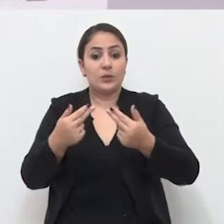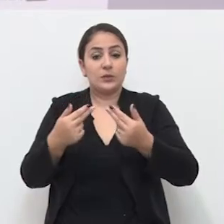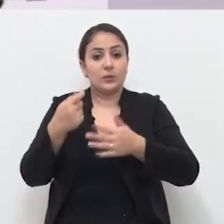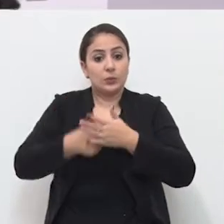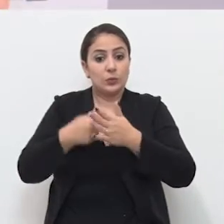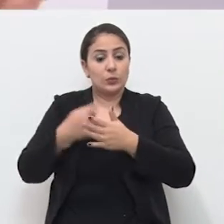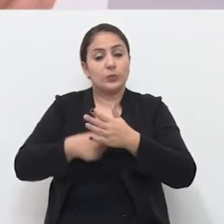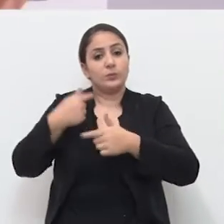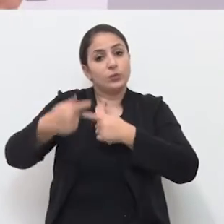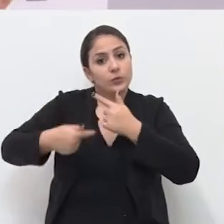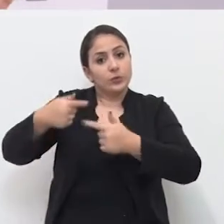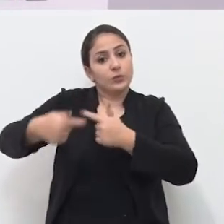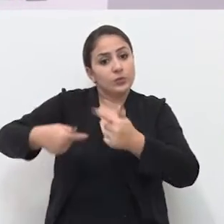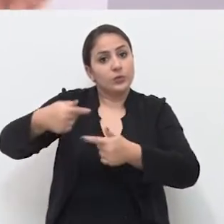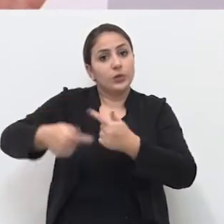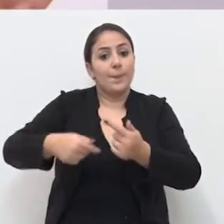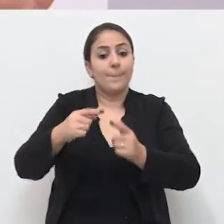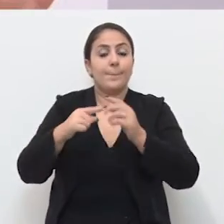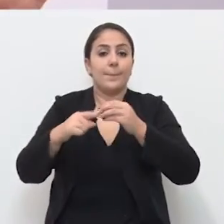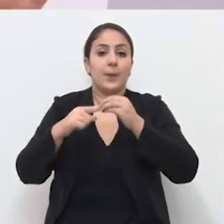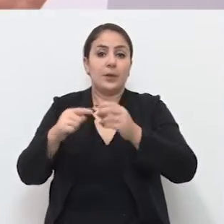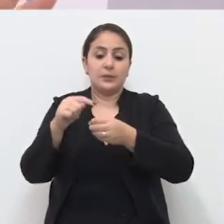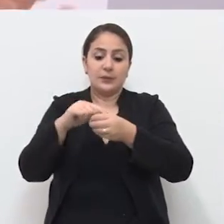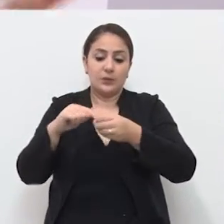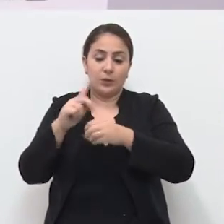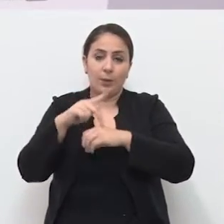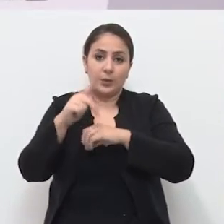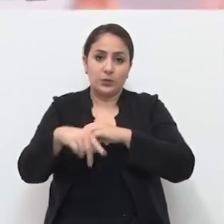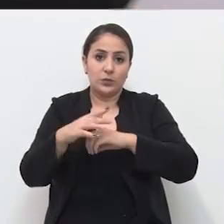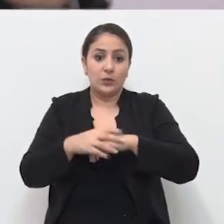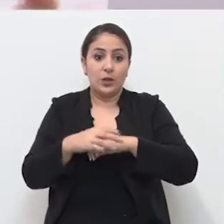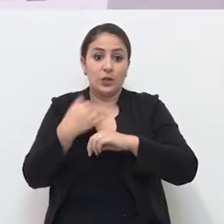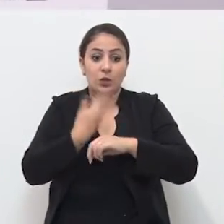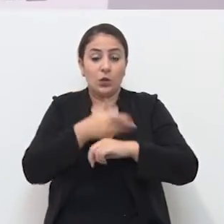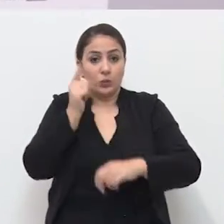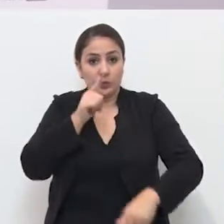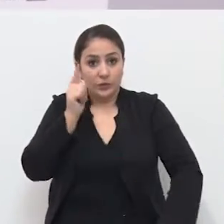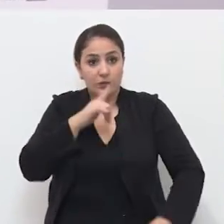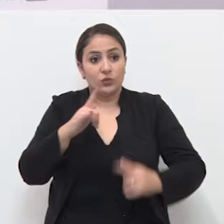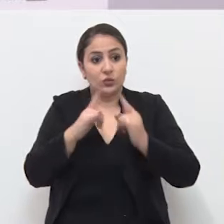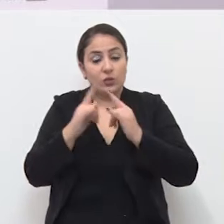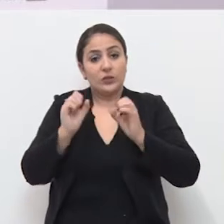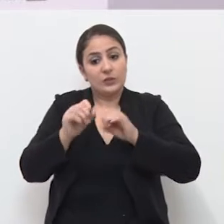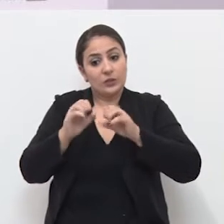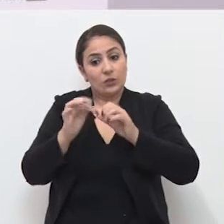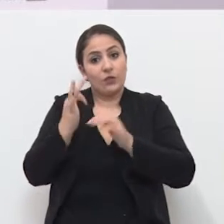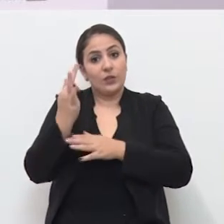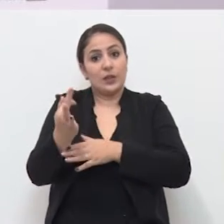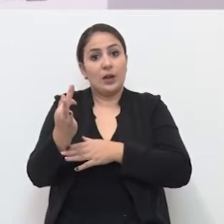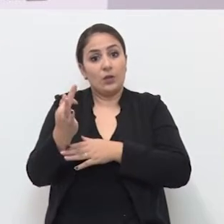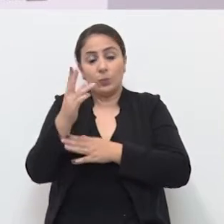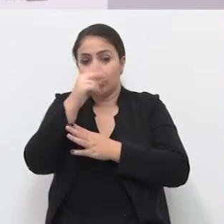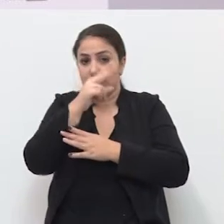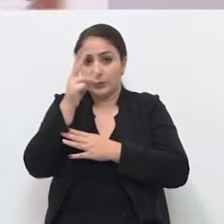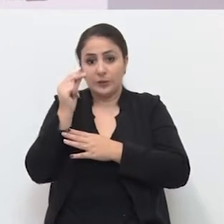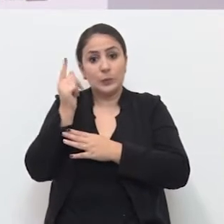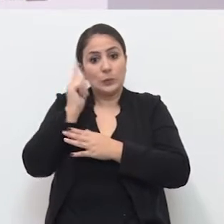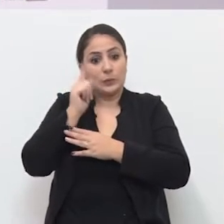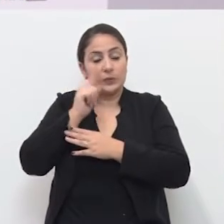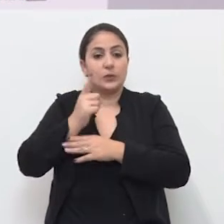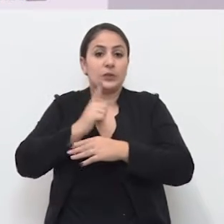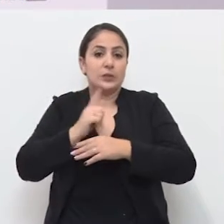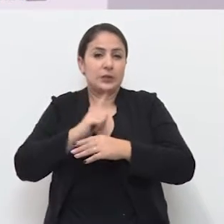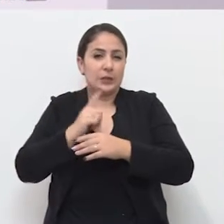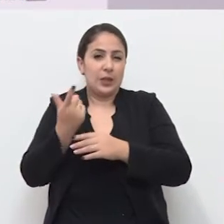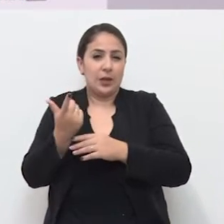algo que foi a luta de gerações, principalmente aqui na cidade de Passo Fundo, para que nós pudéssemos ter instituições de ensino federal no município,